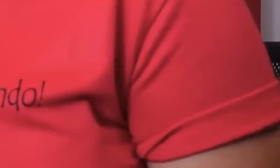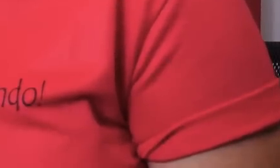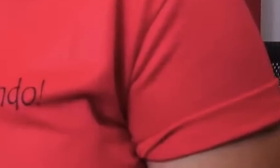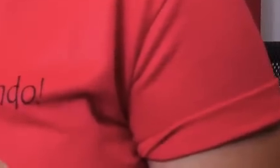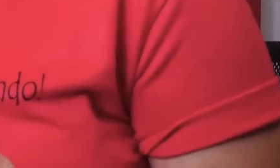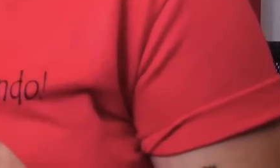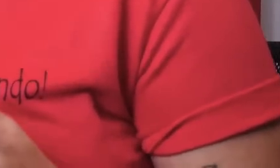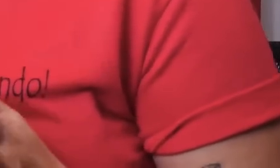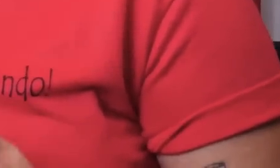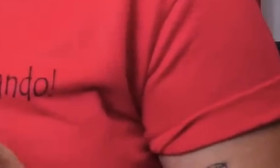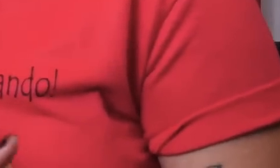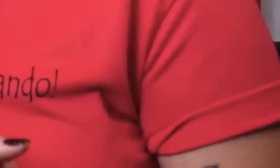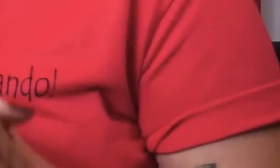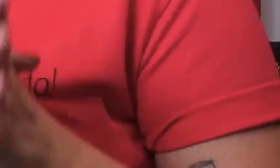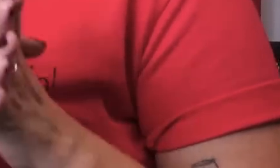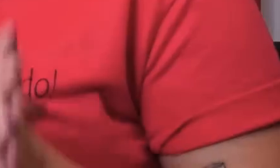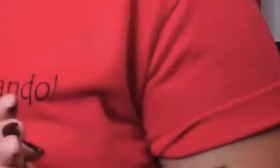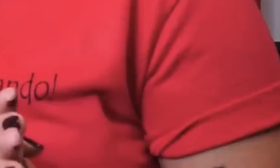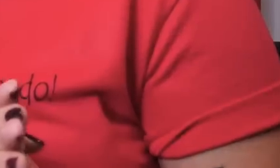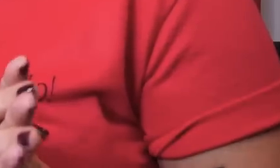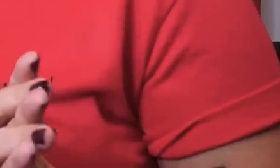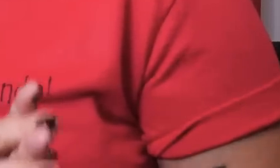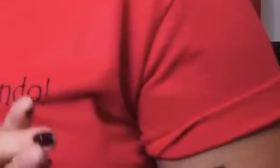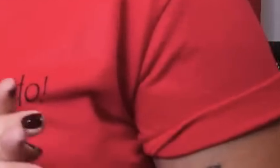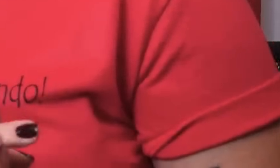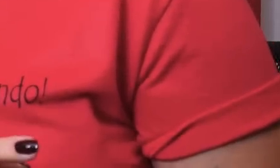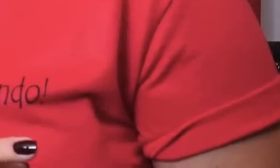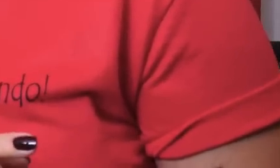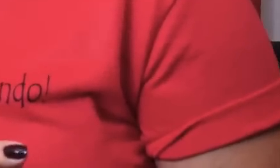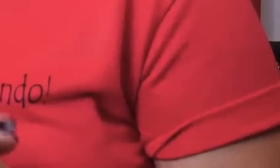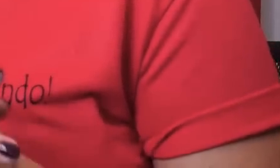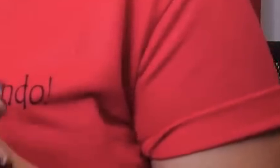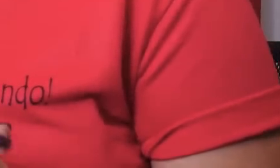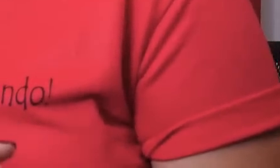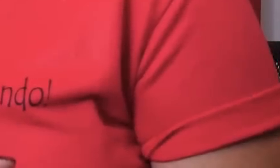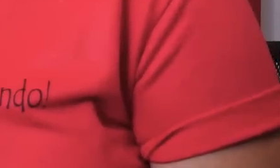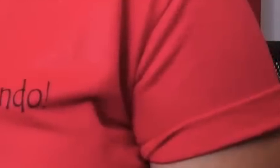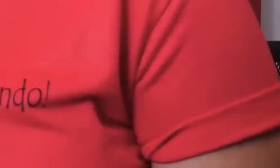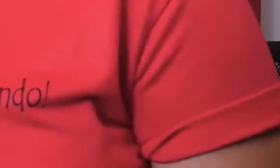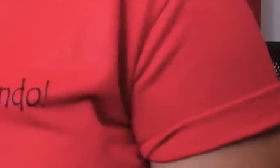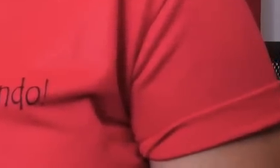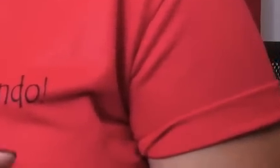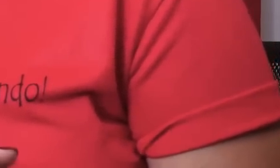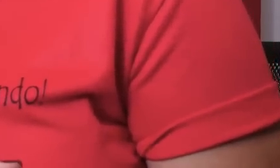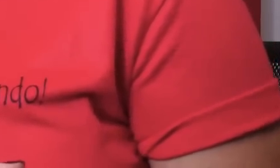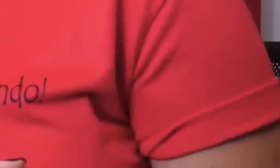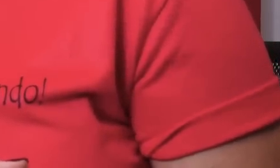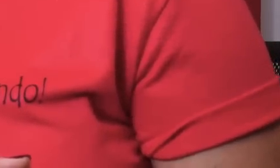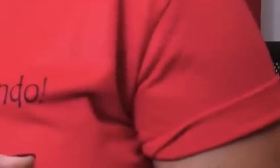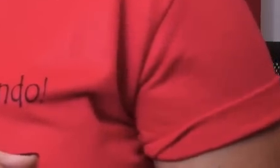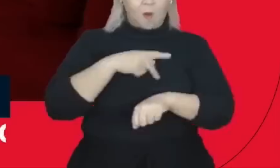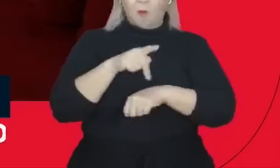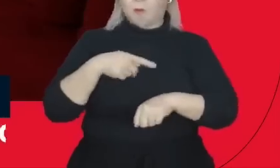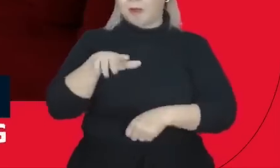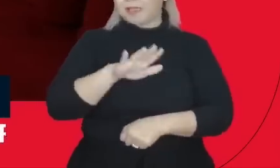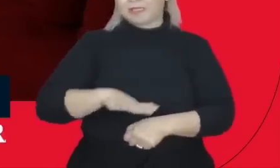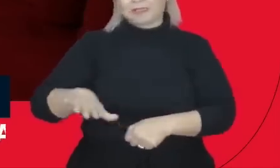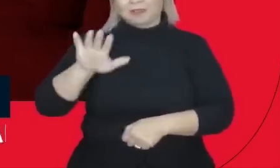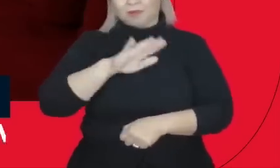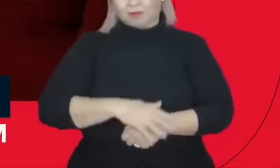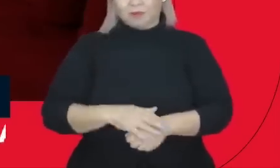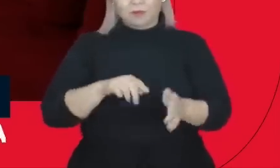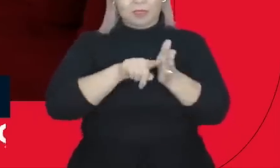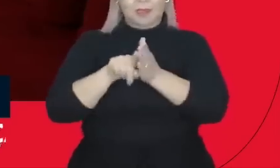no país. Esse assunto foi um dos destaques do portal do PT e o editor Fernando Brasil falou sobre ele. A pesquisa